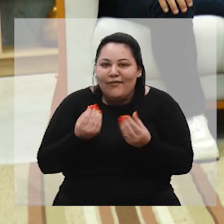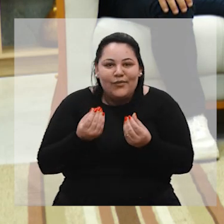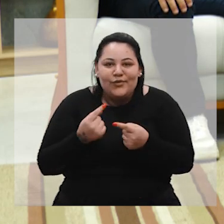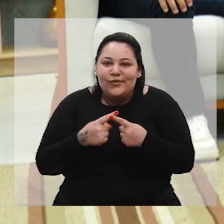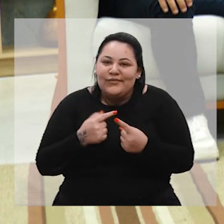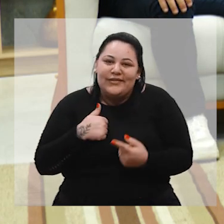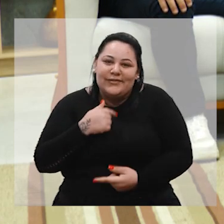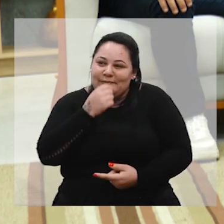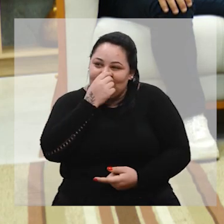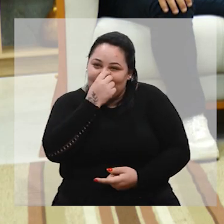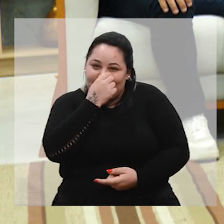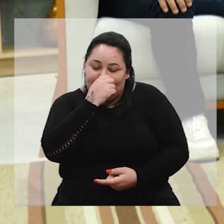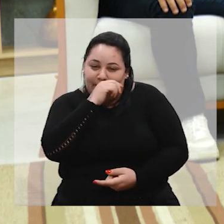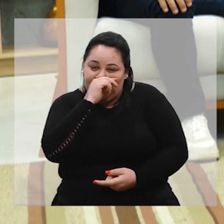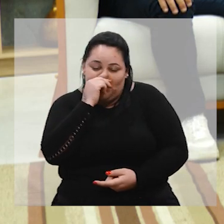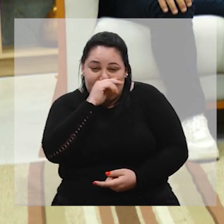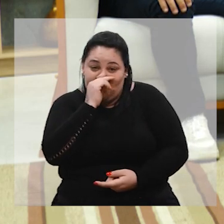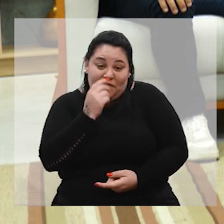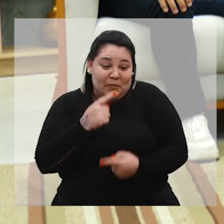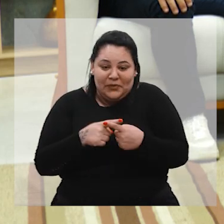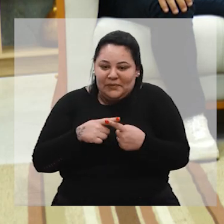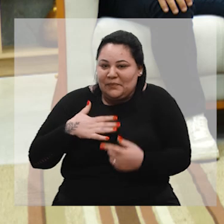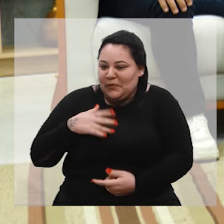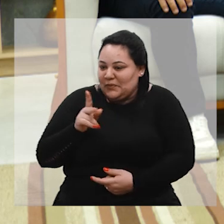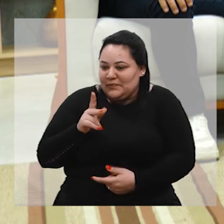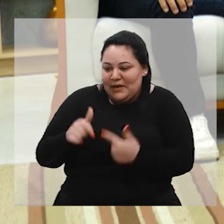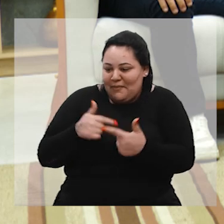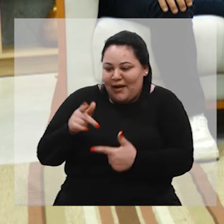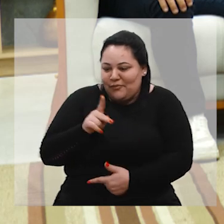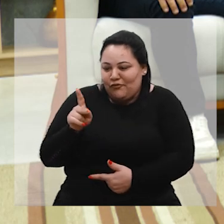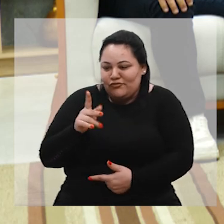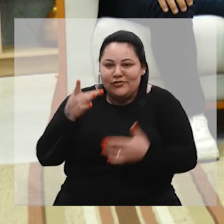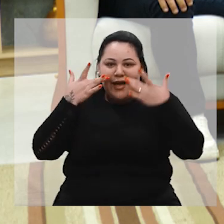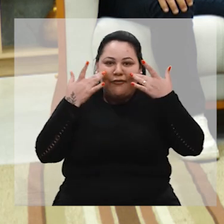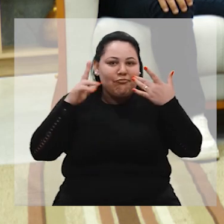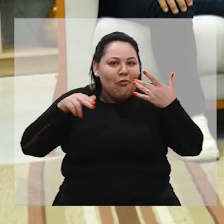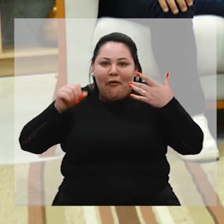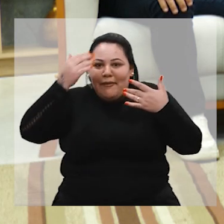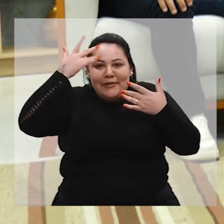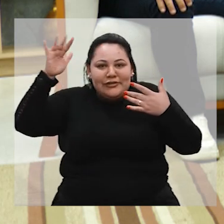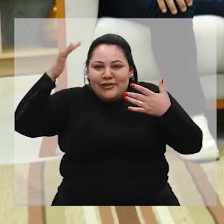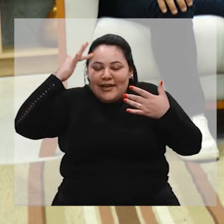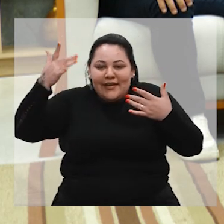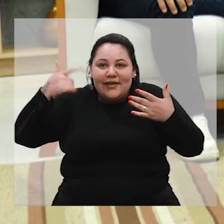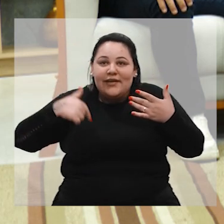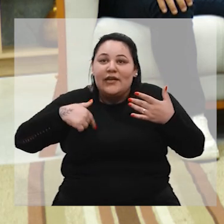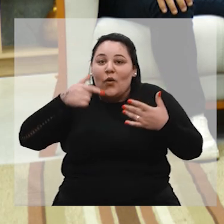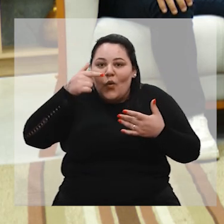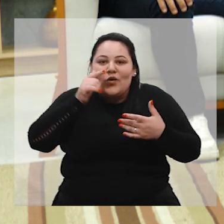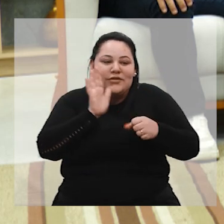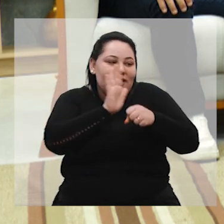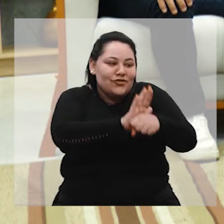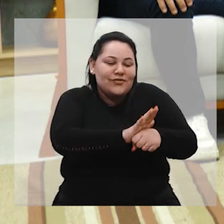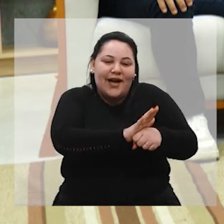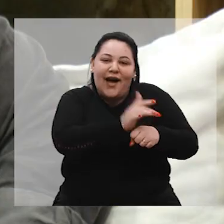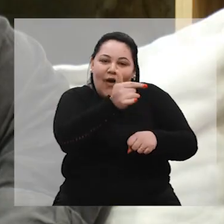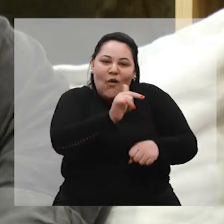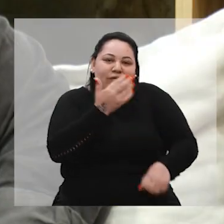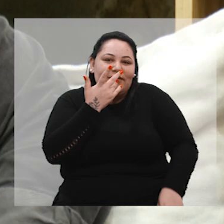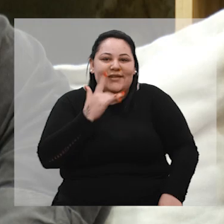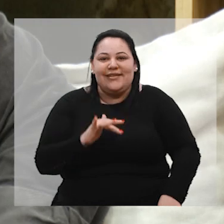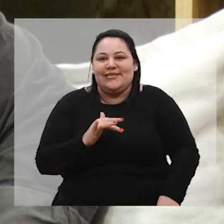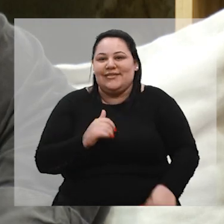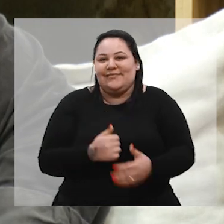vi uma coisa que eu não acreditava muito para mim, o meu trabalho como professor de teatro, eu nunca imaginei,